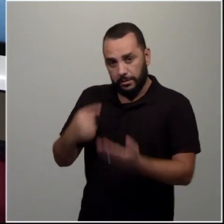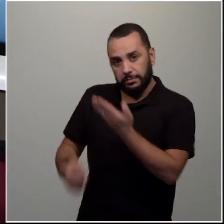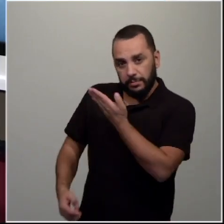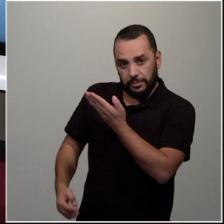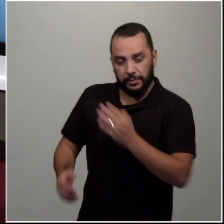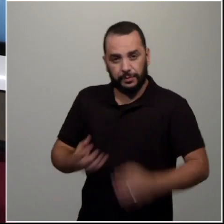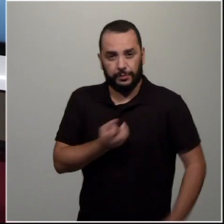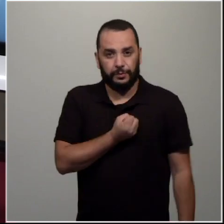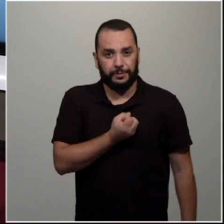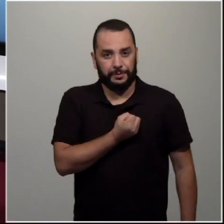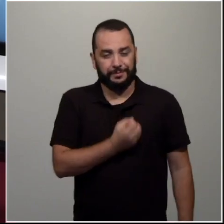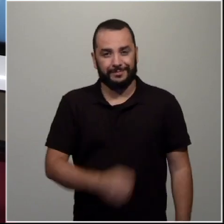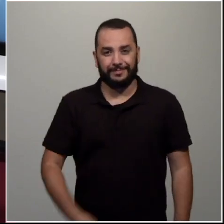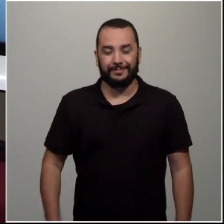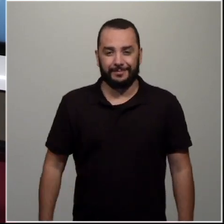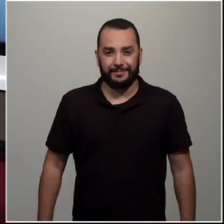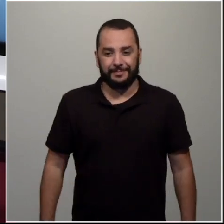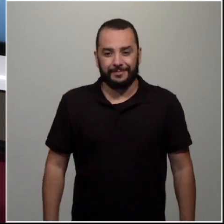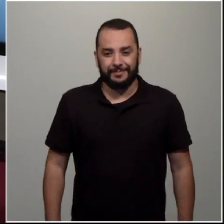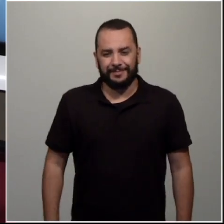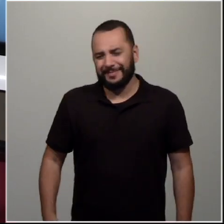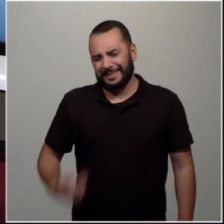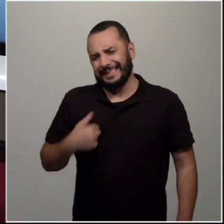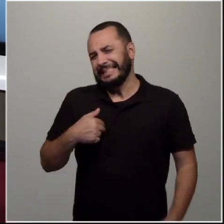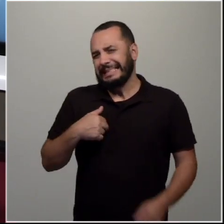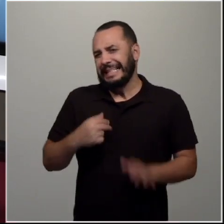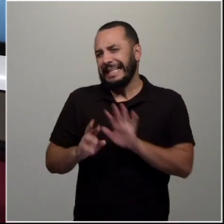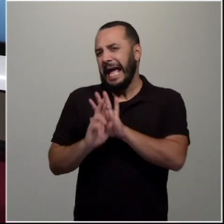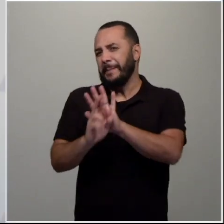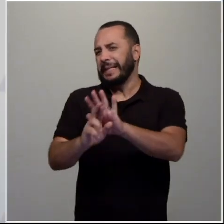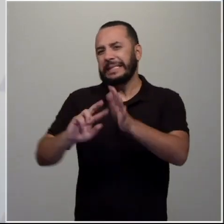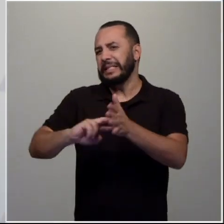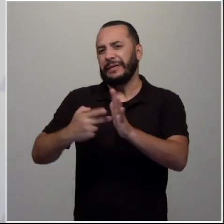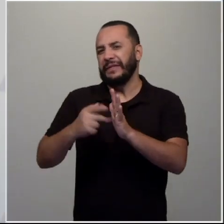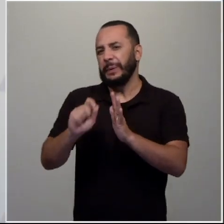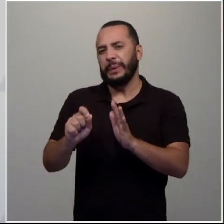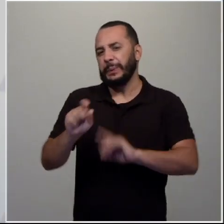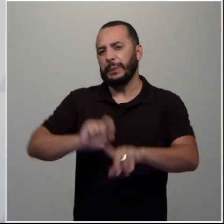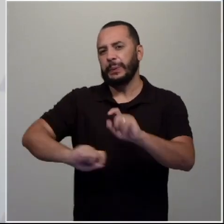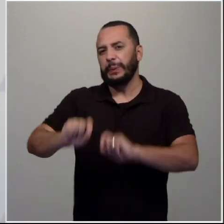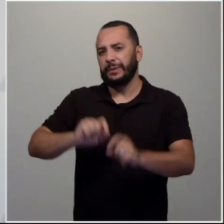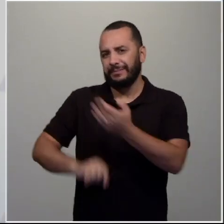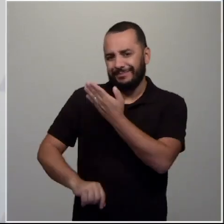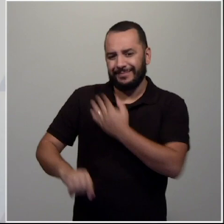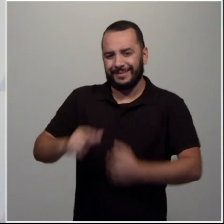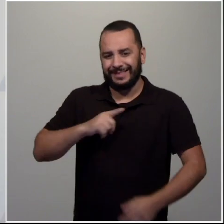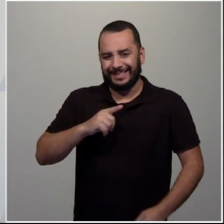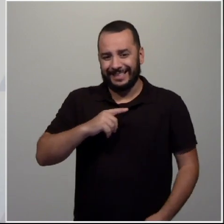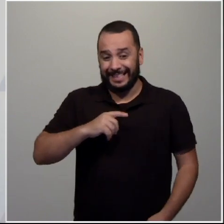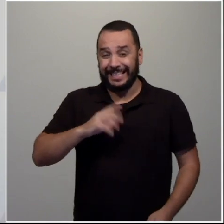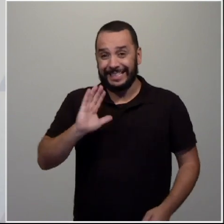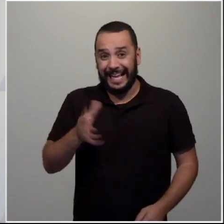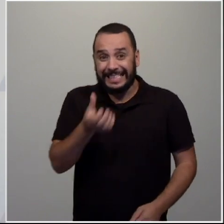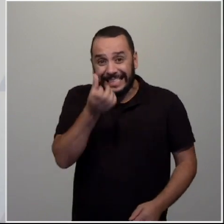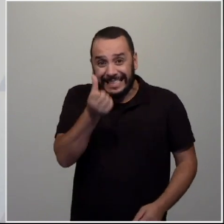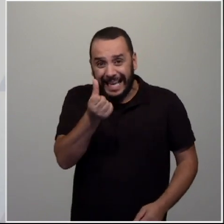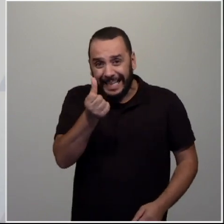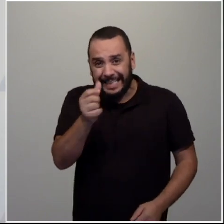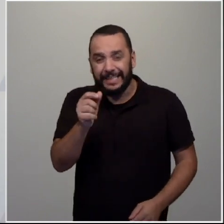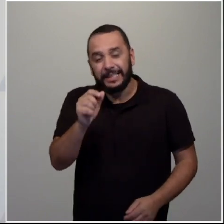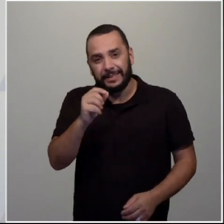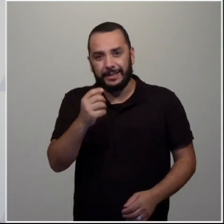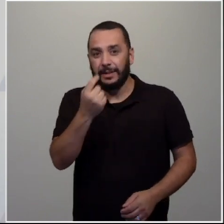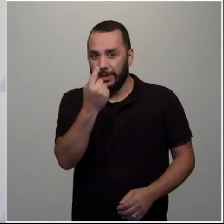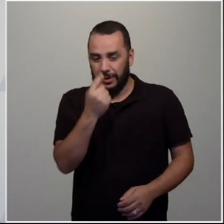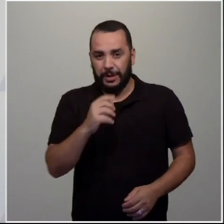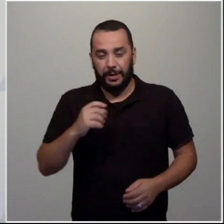é de que ele está representando nós temos aqui desse lado seis símbolos que representam o número 1